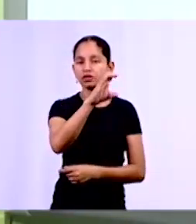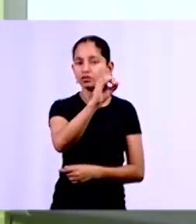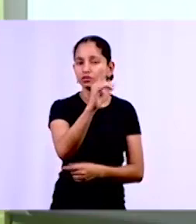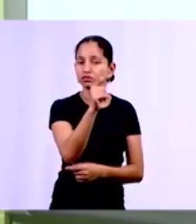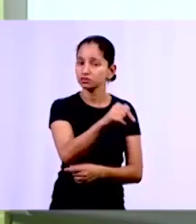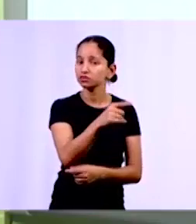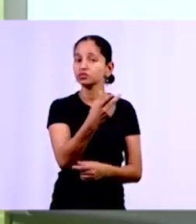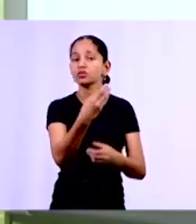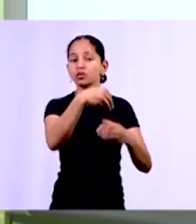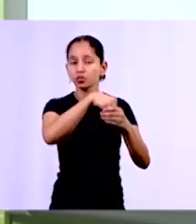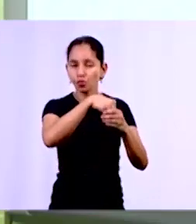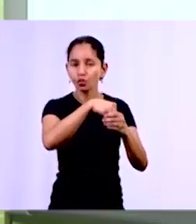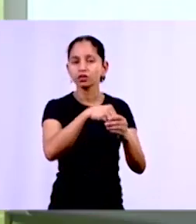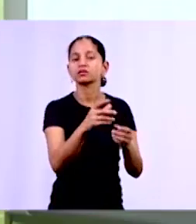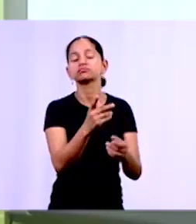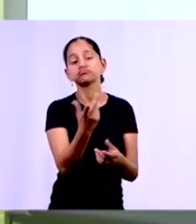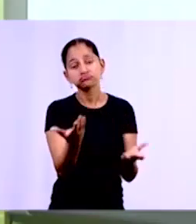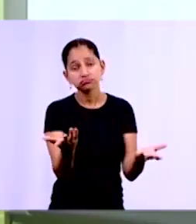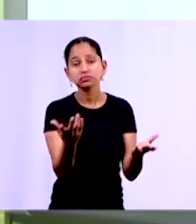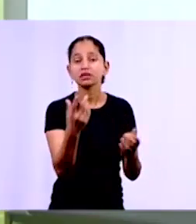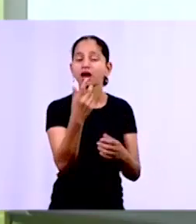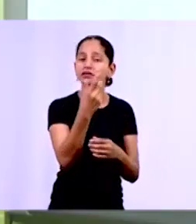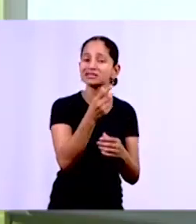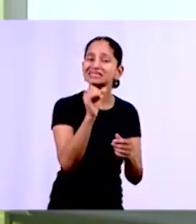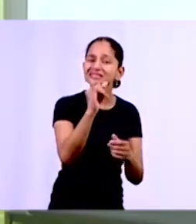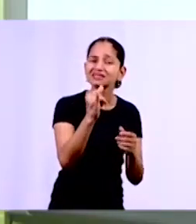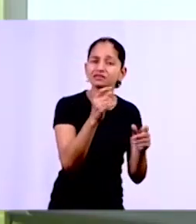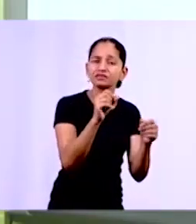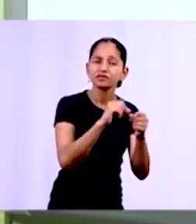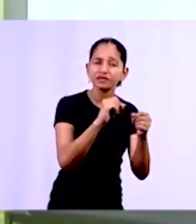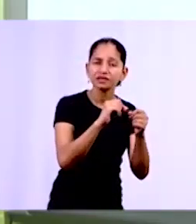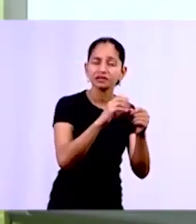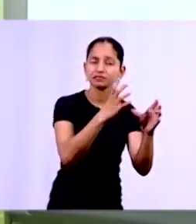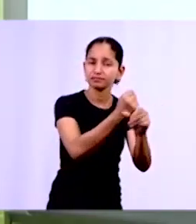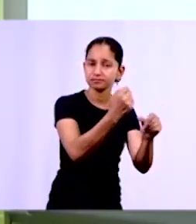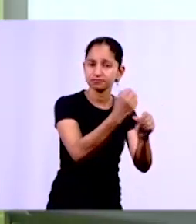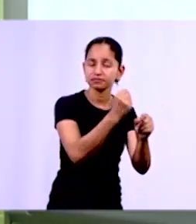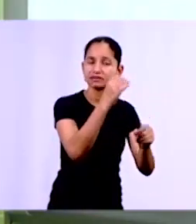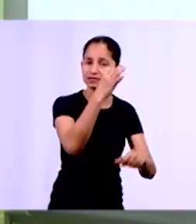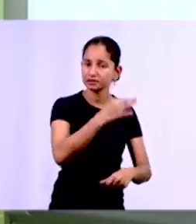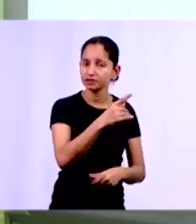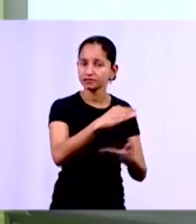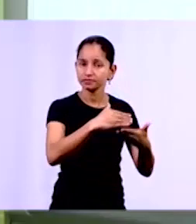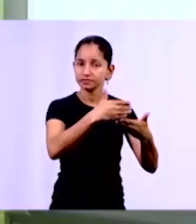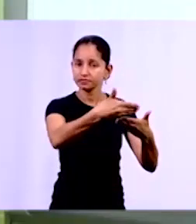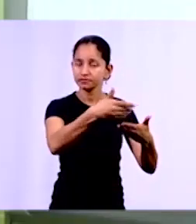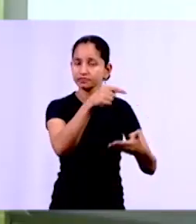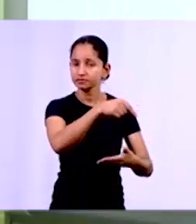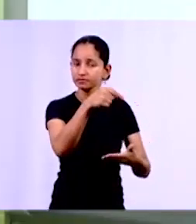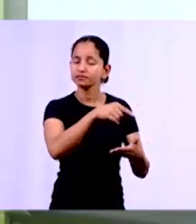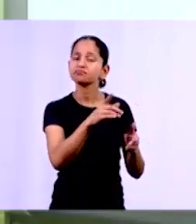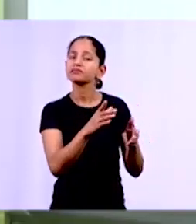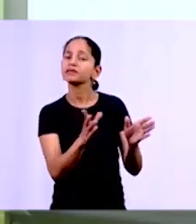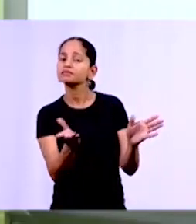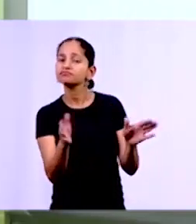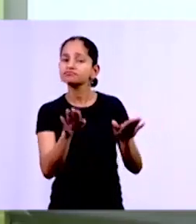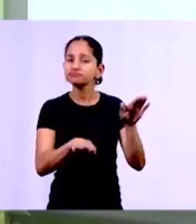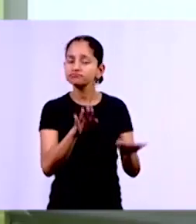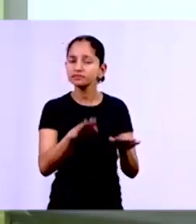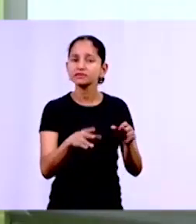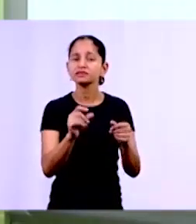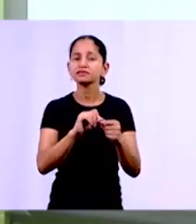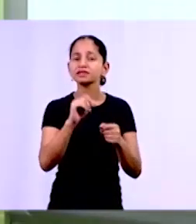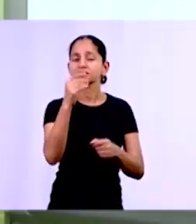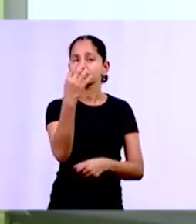núcleo, 2 núcleos virtuais. Então, no total, se eu for verificar quanto no processamento de dados lá na distribuição de tarefa, vai